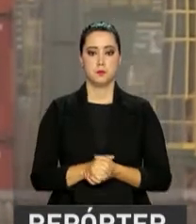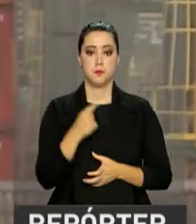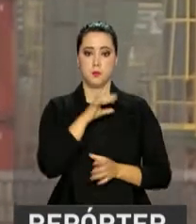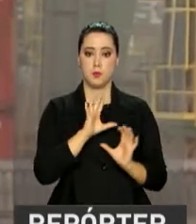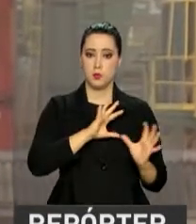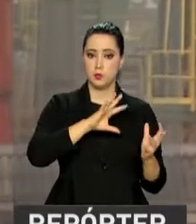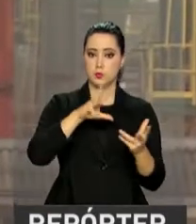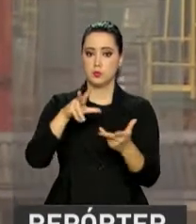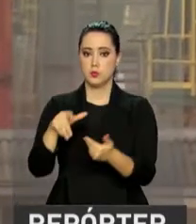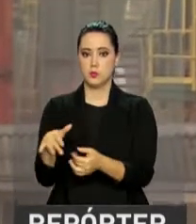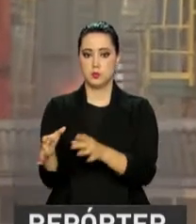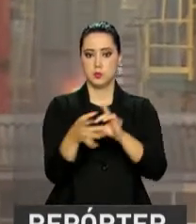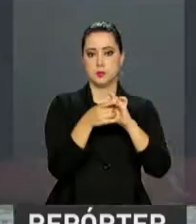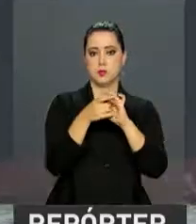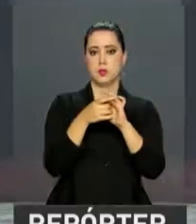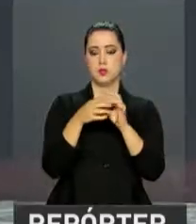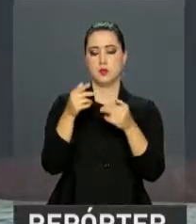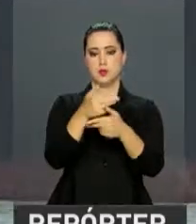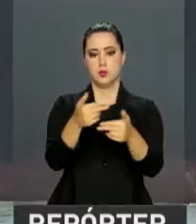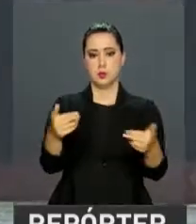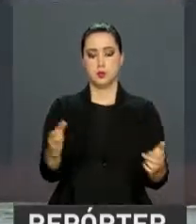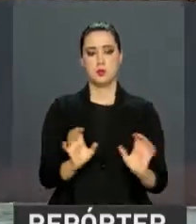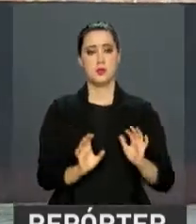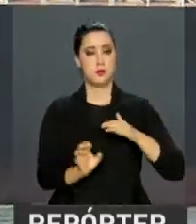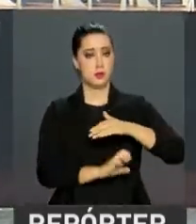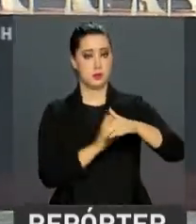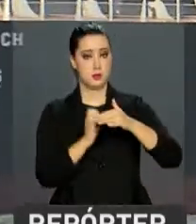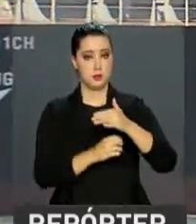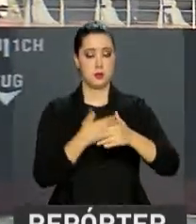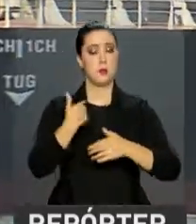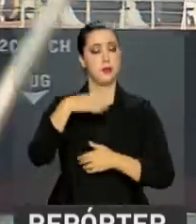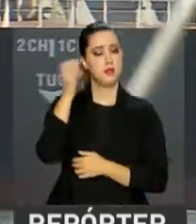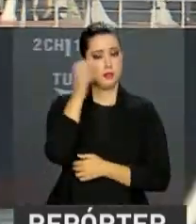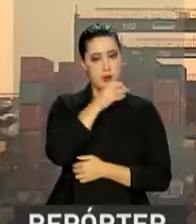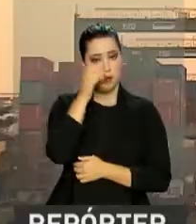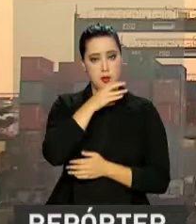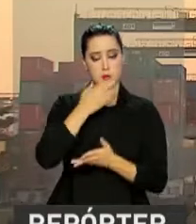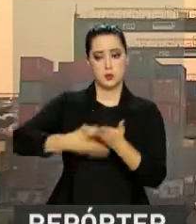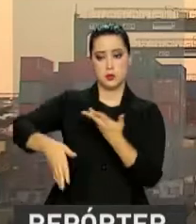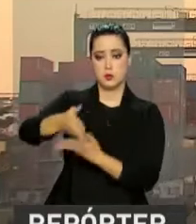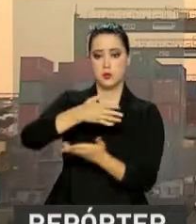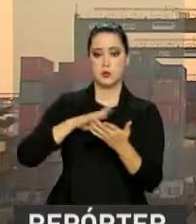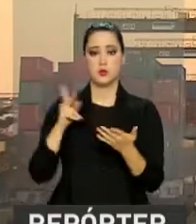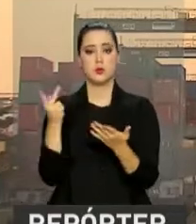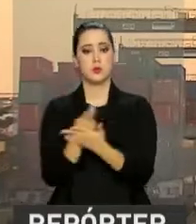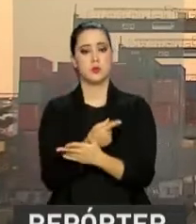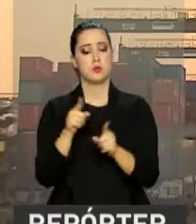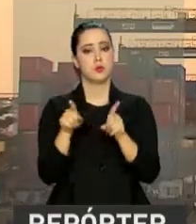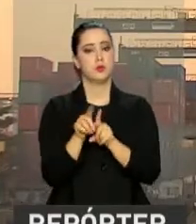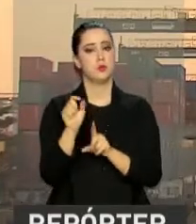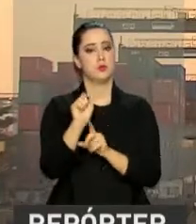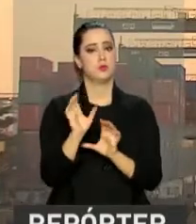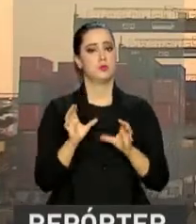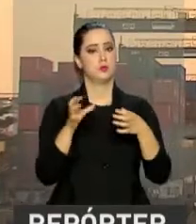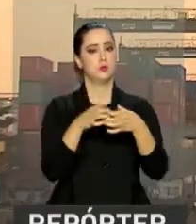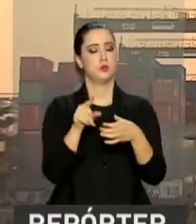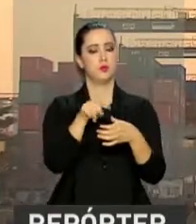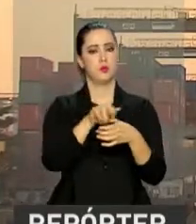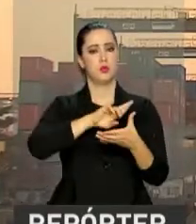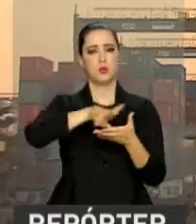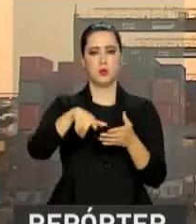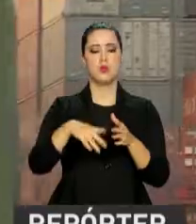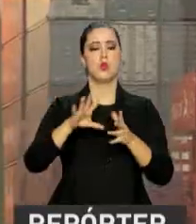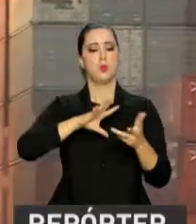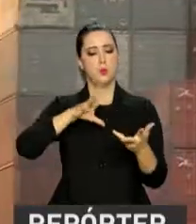globalização integrou os mercados e aumentou a velocidade de circulação dos produtos na prática a competição pelos consumidores se tornou